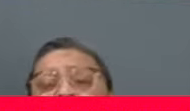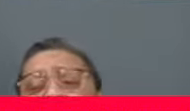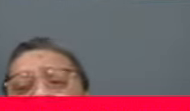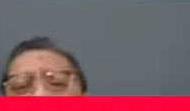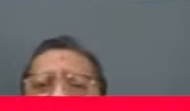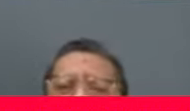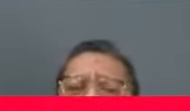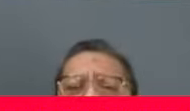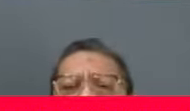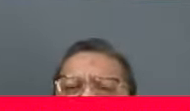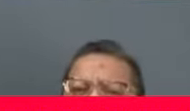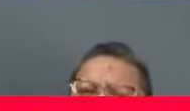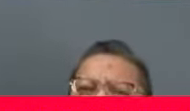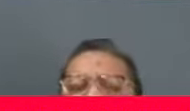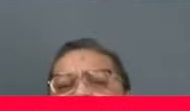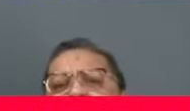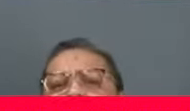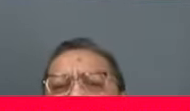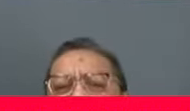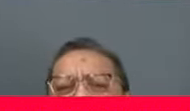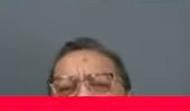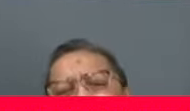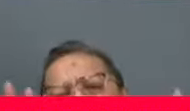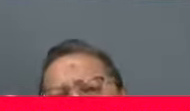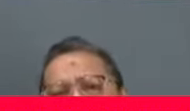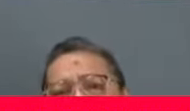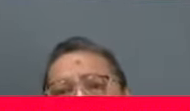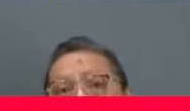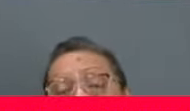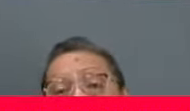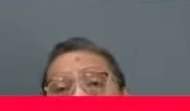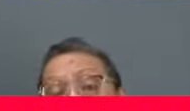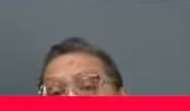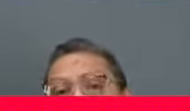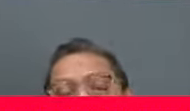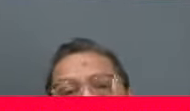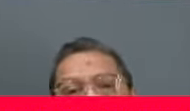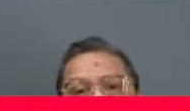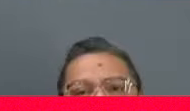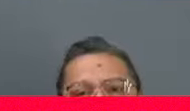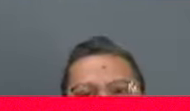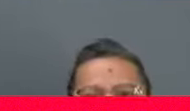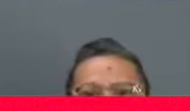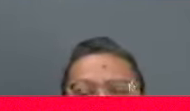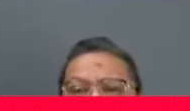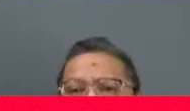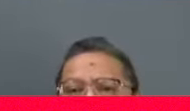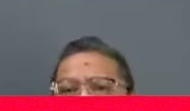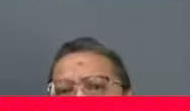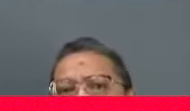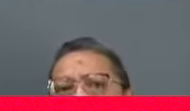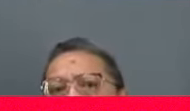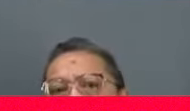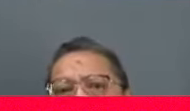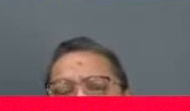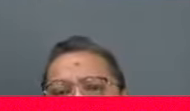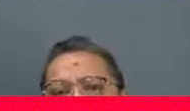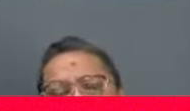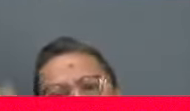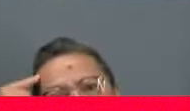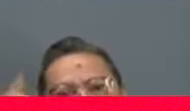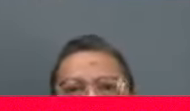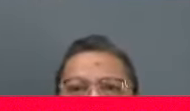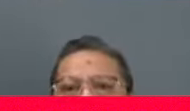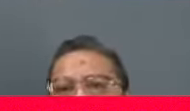potencializa esses rótulos ela demoniza e desumaniza aqueles que pensam